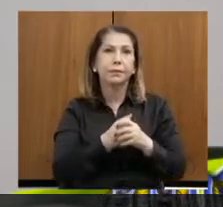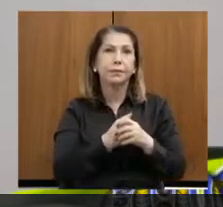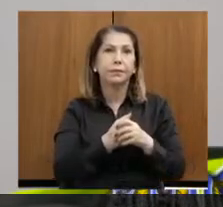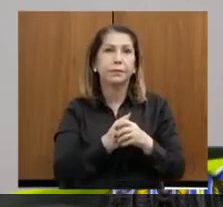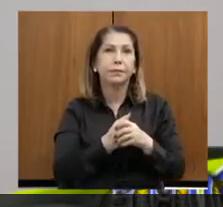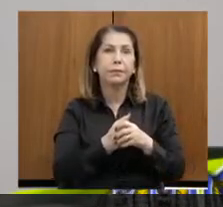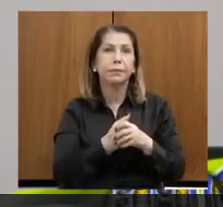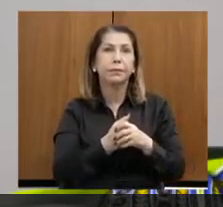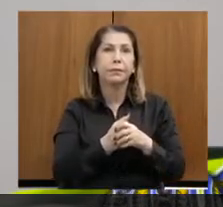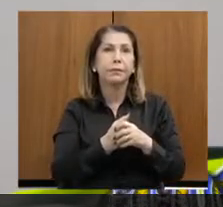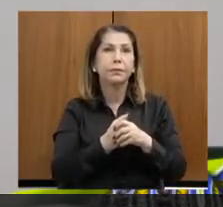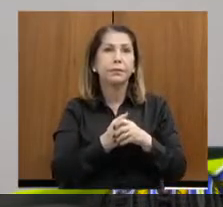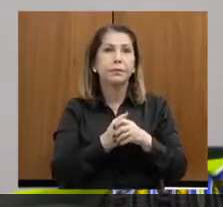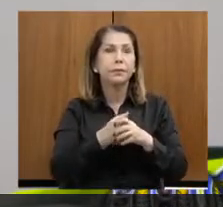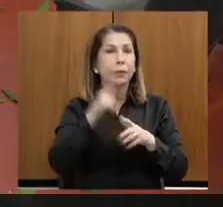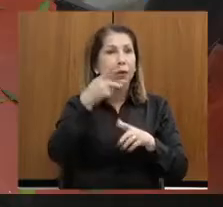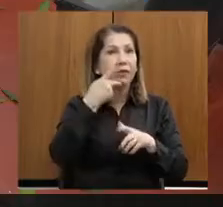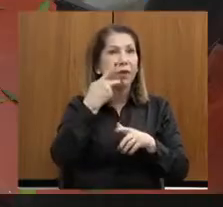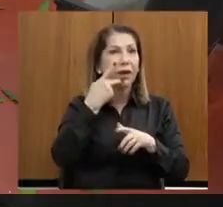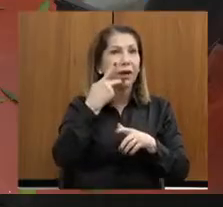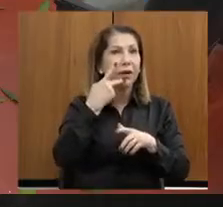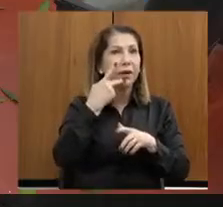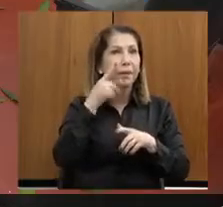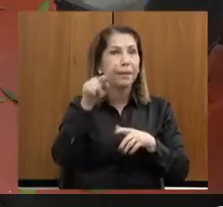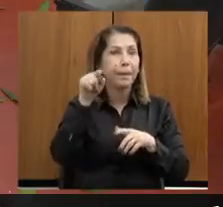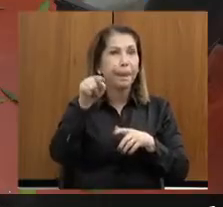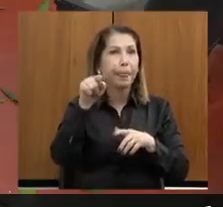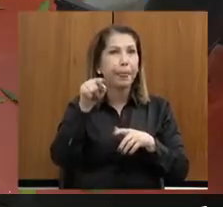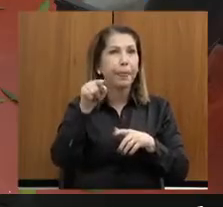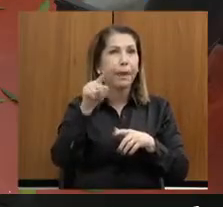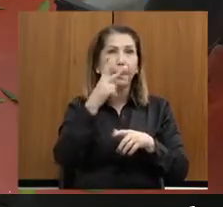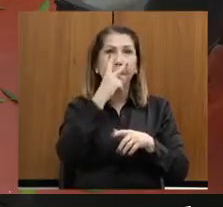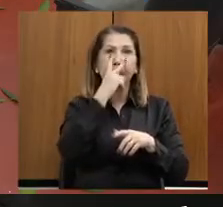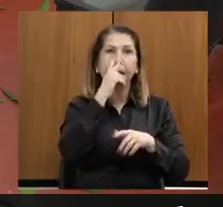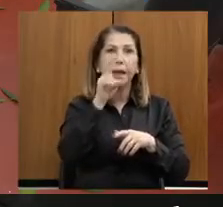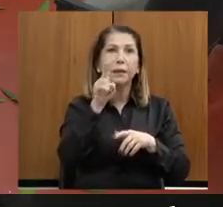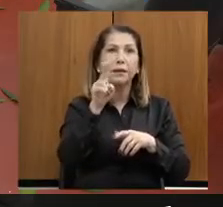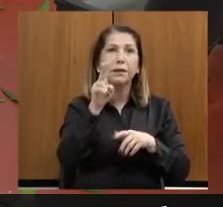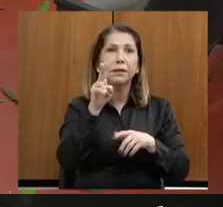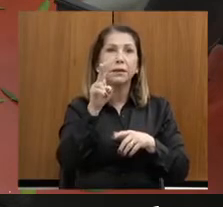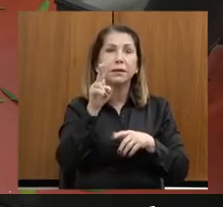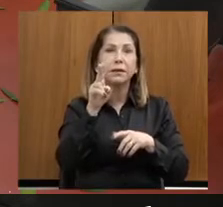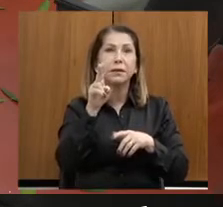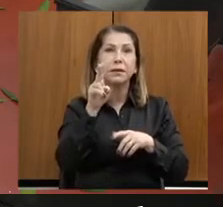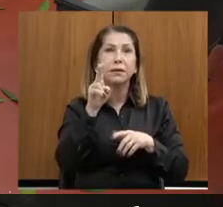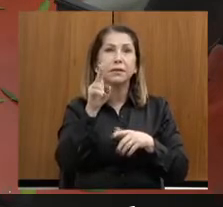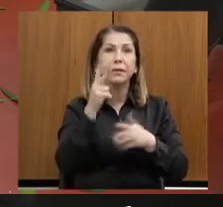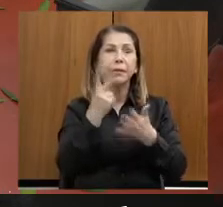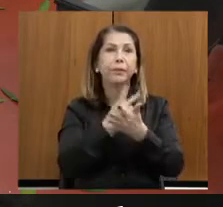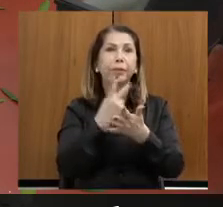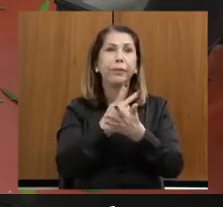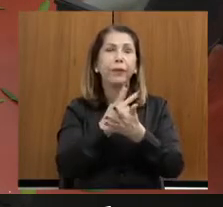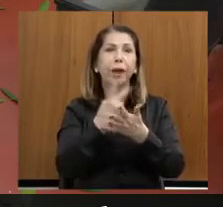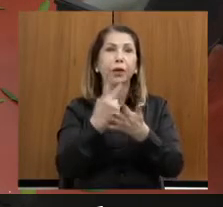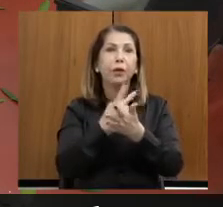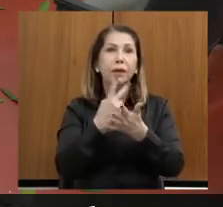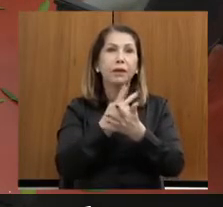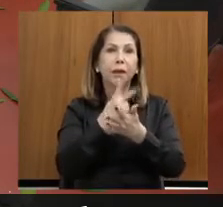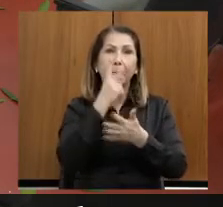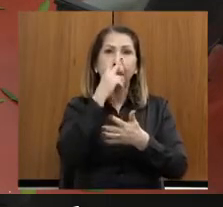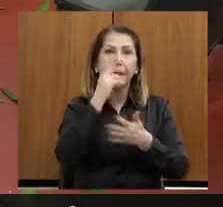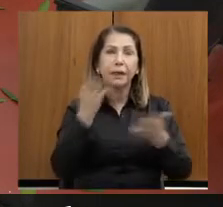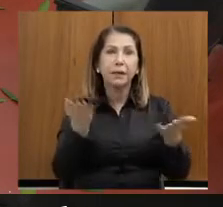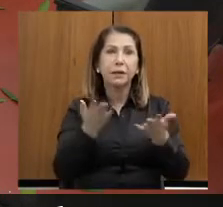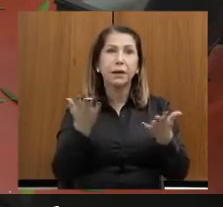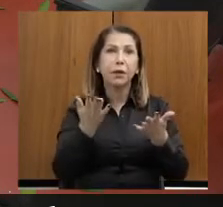é só avisando aí me parece que tá tendo uma uma sala mais pertinho que parece que tá